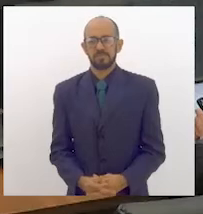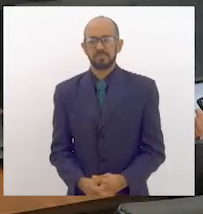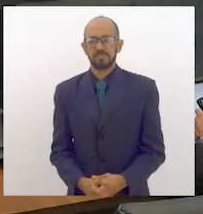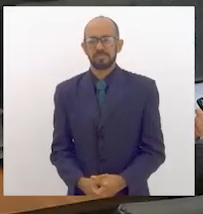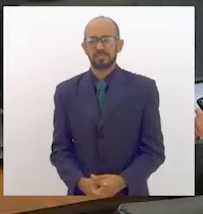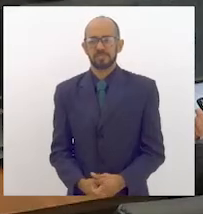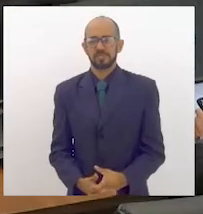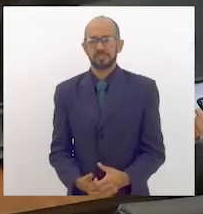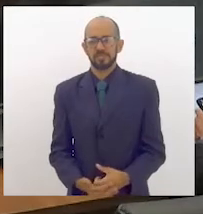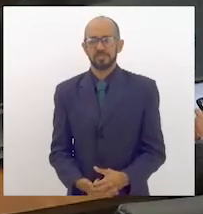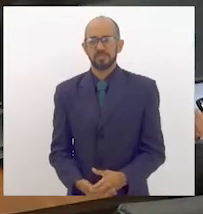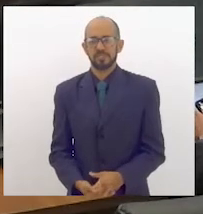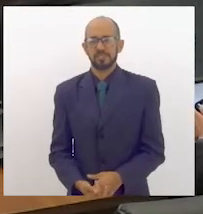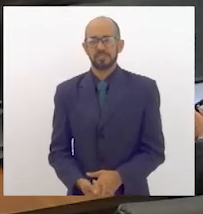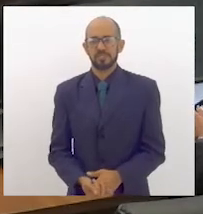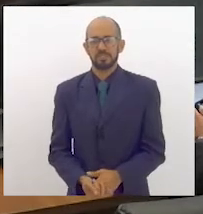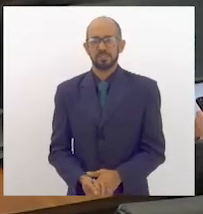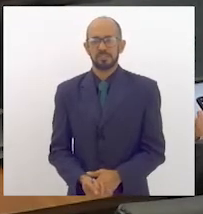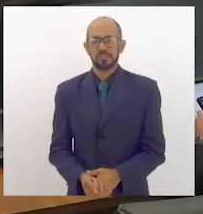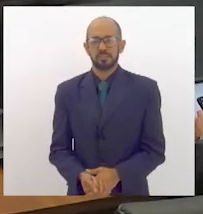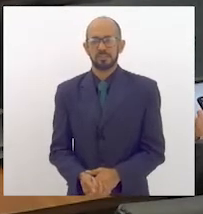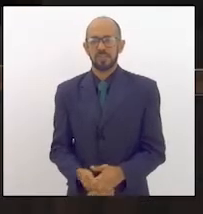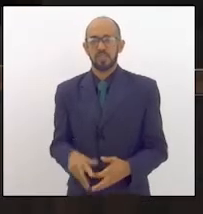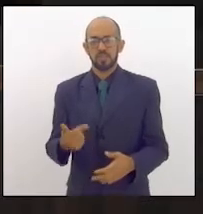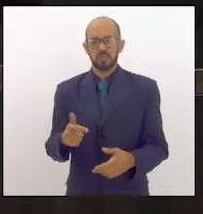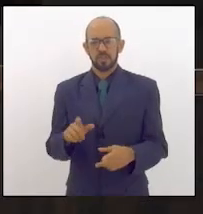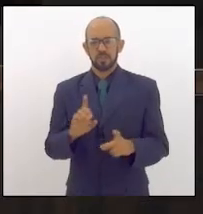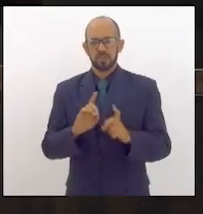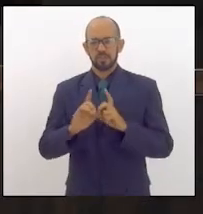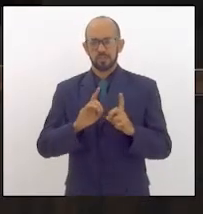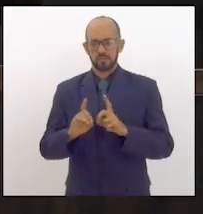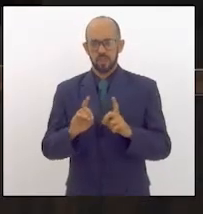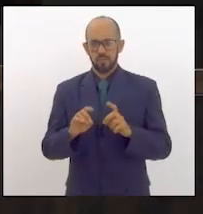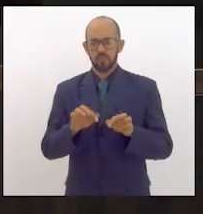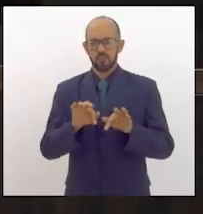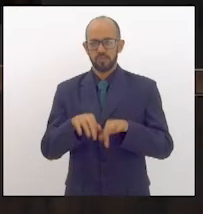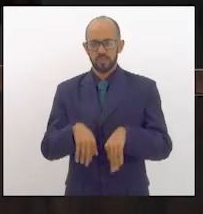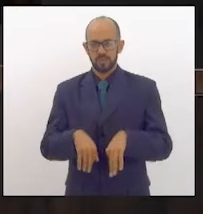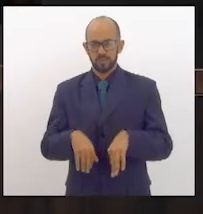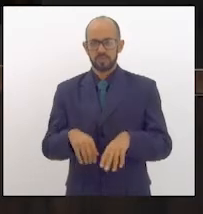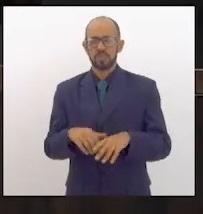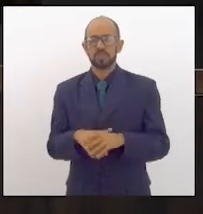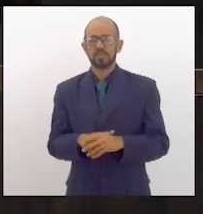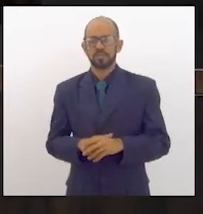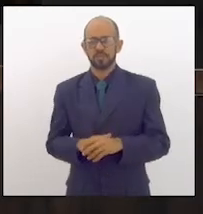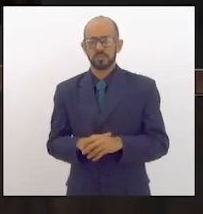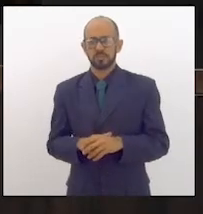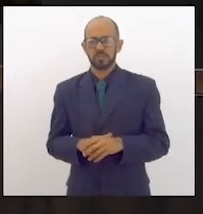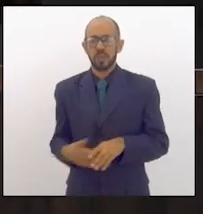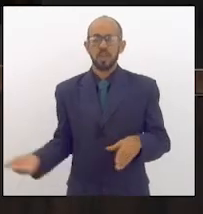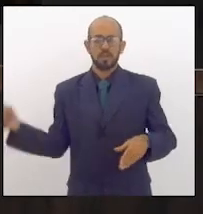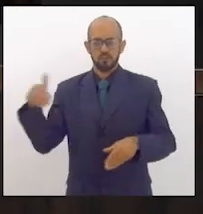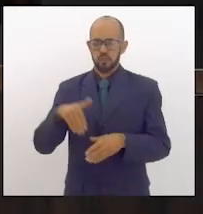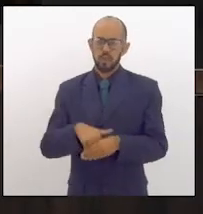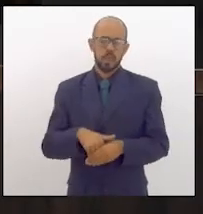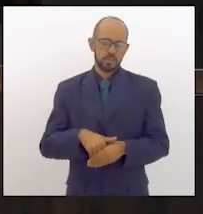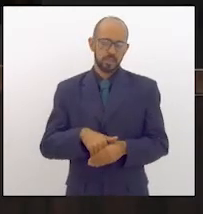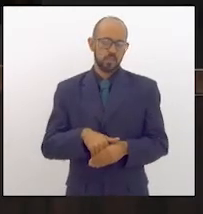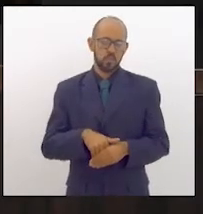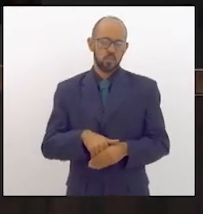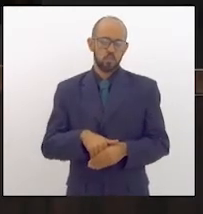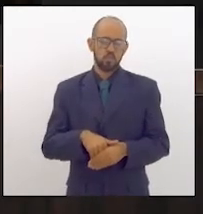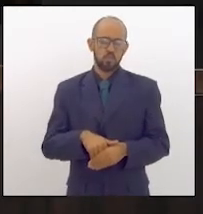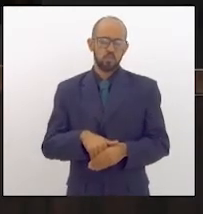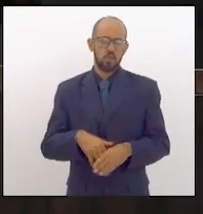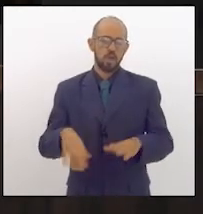e ele é maravilhoso não haver o que é discutir encerrada a discussão ei ei votação